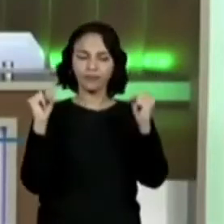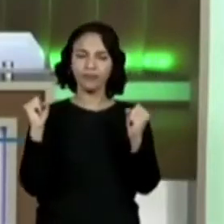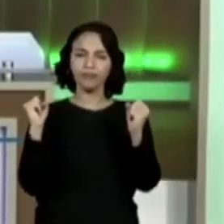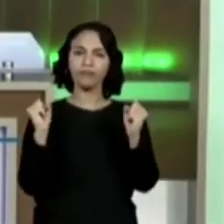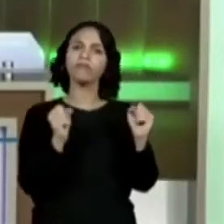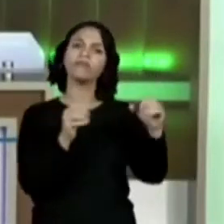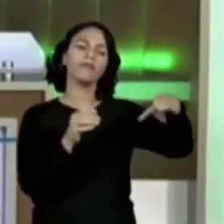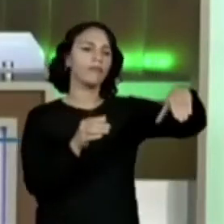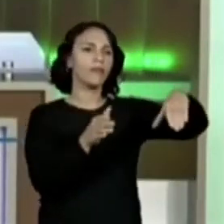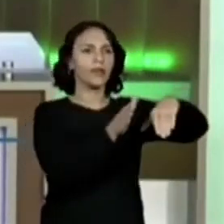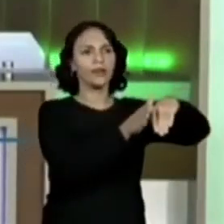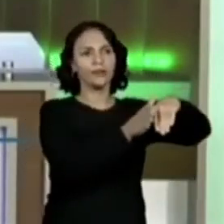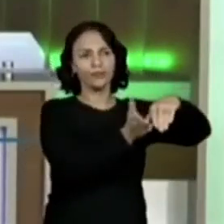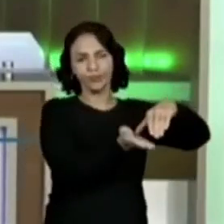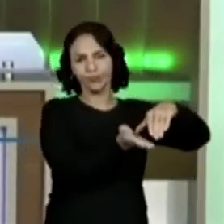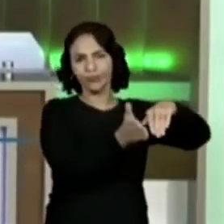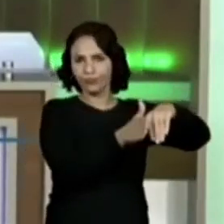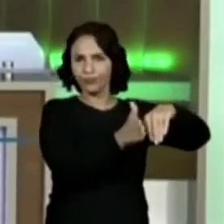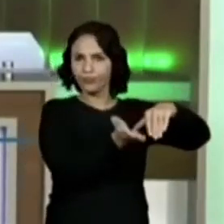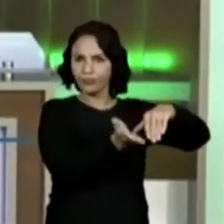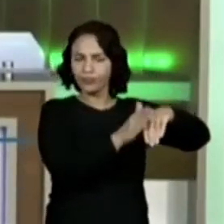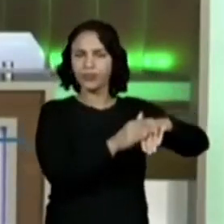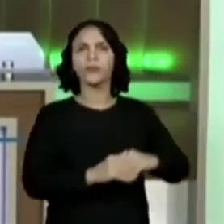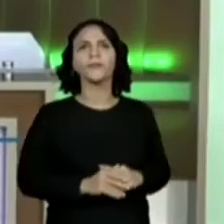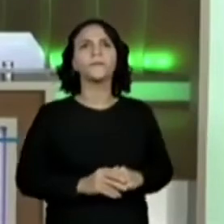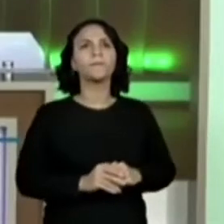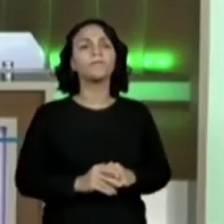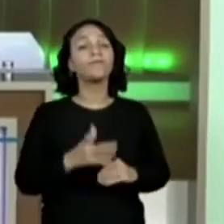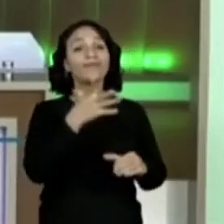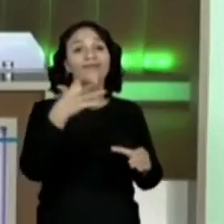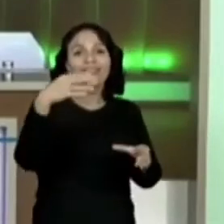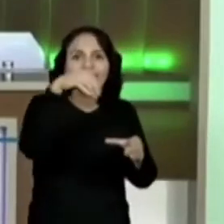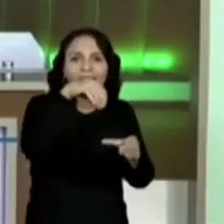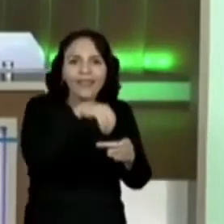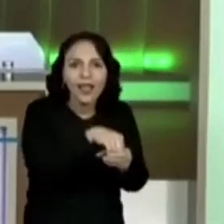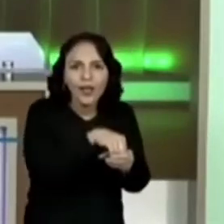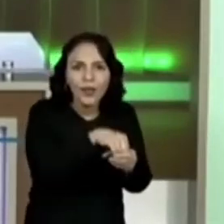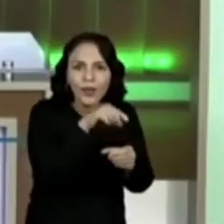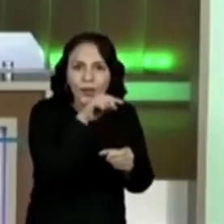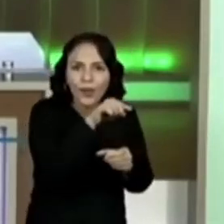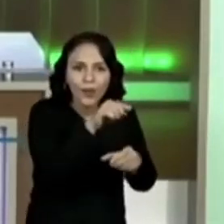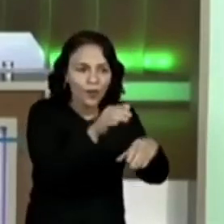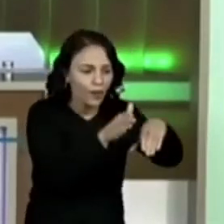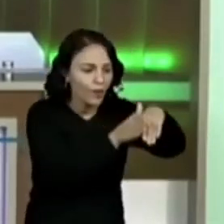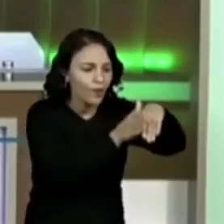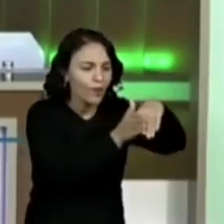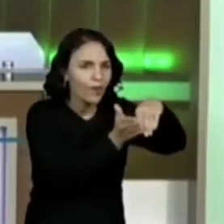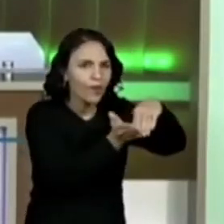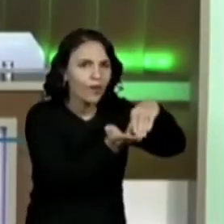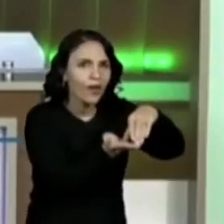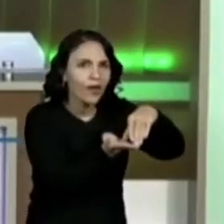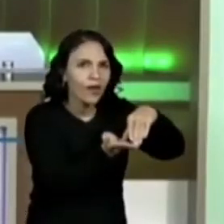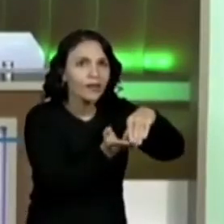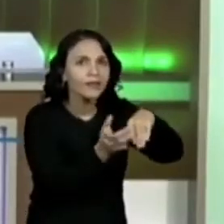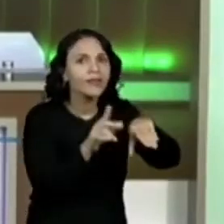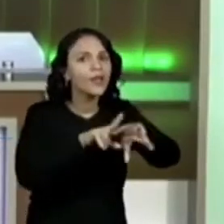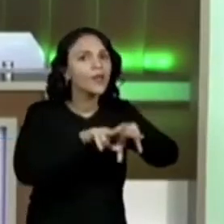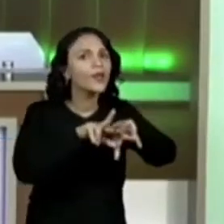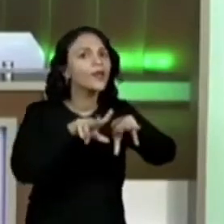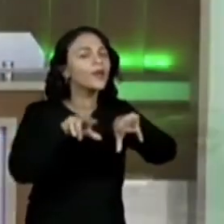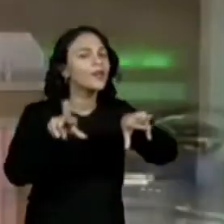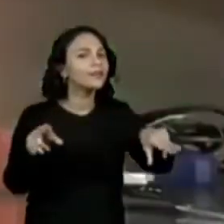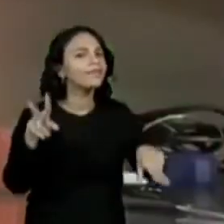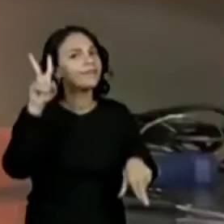materiais, pensamos nessa caixa do correio. E dentro dessa caixa, eu trouxe aqui algumas coisas para a